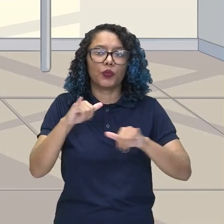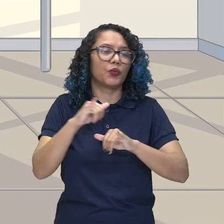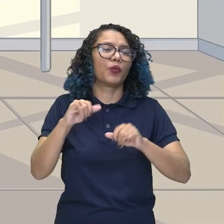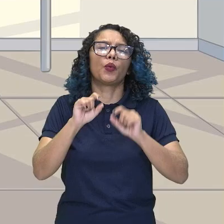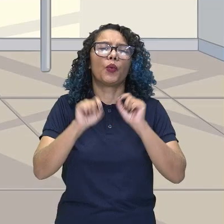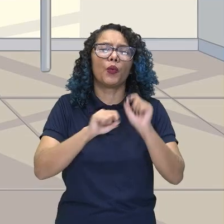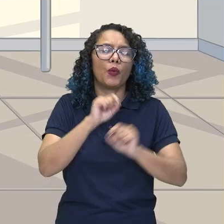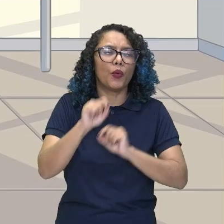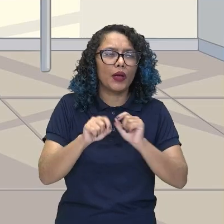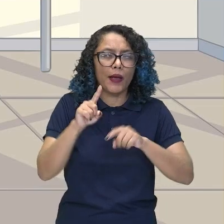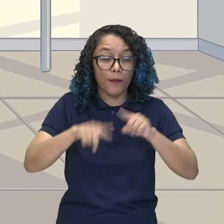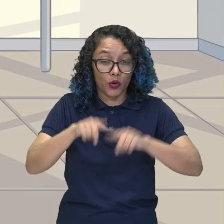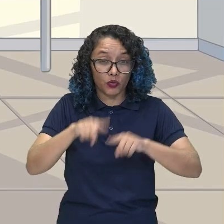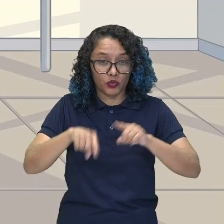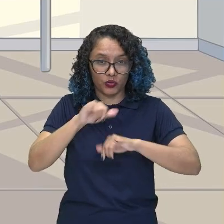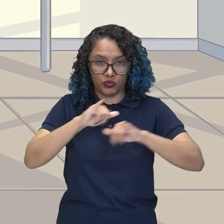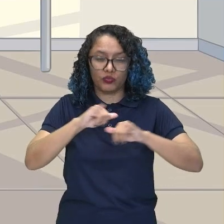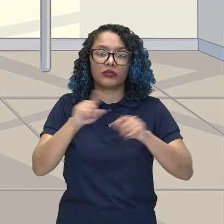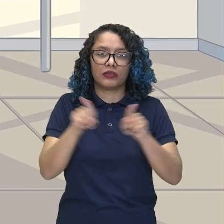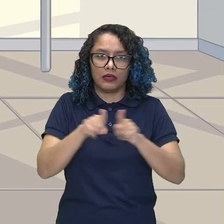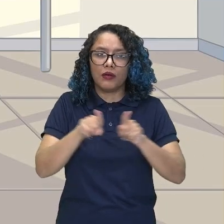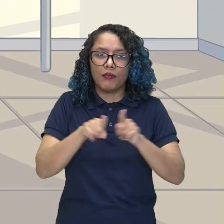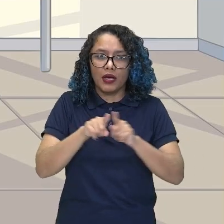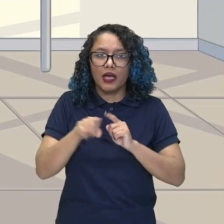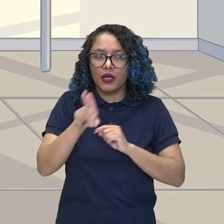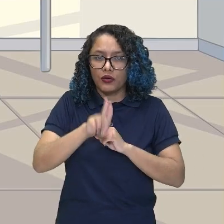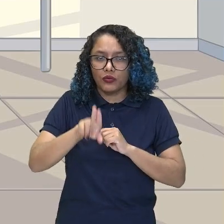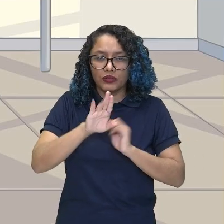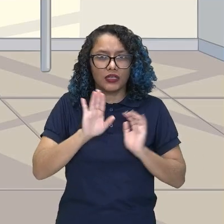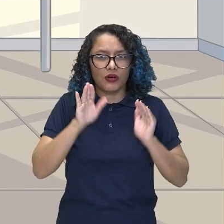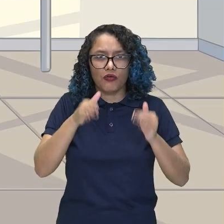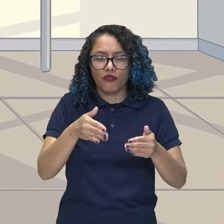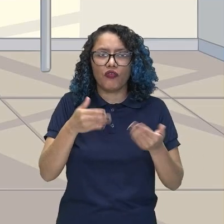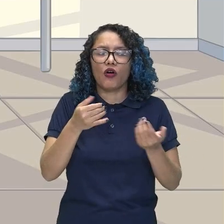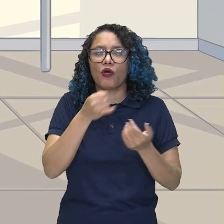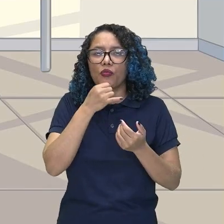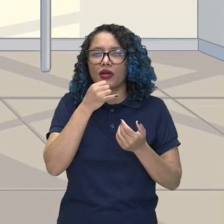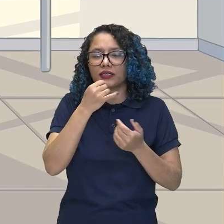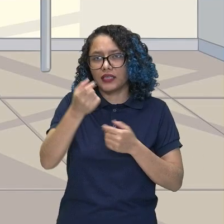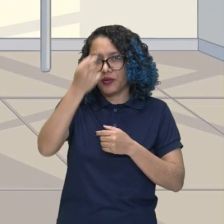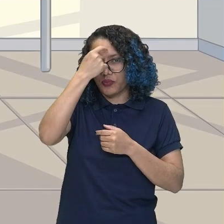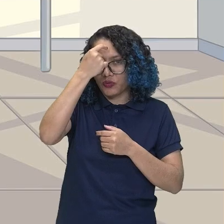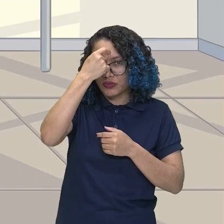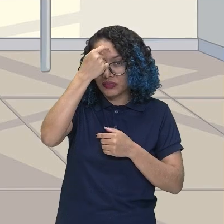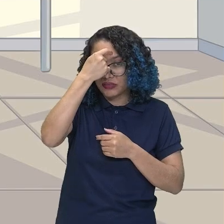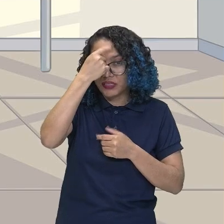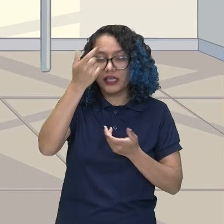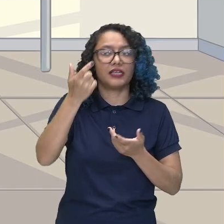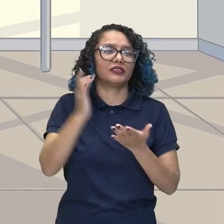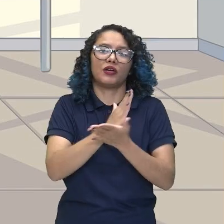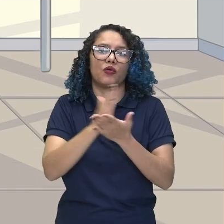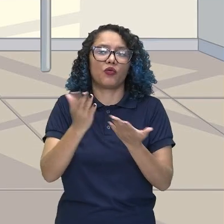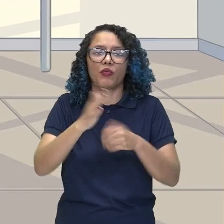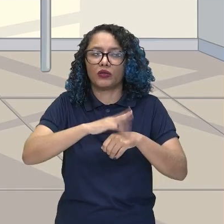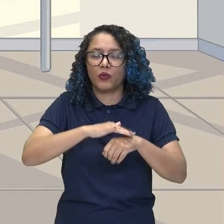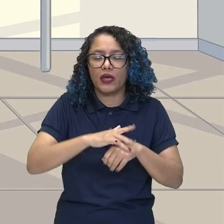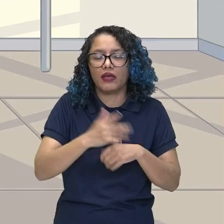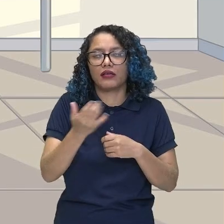que também são utilizadas aí para conscientização da população, das pessoas, de uma determinada